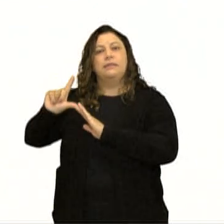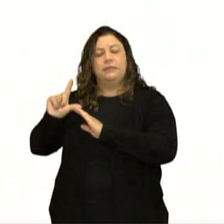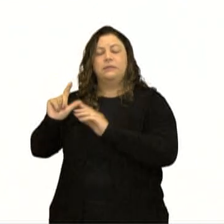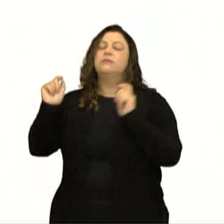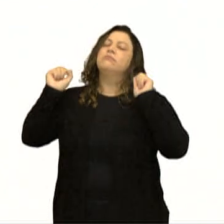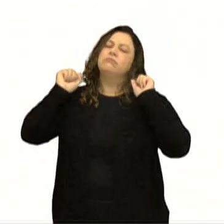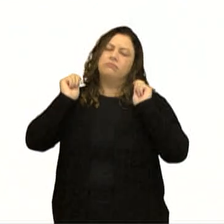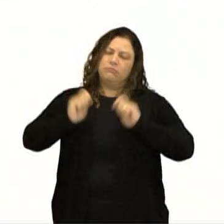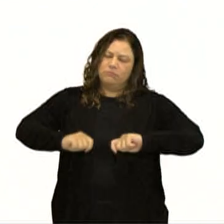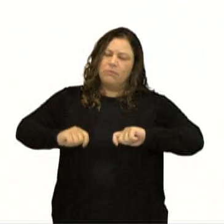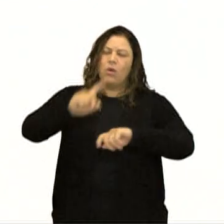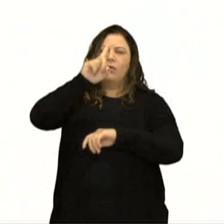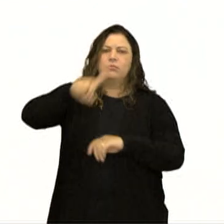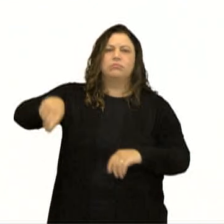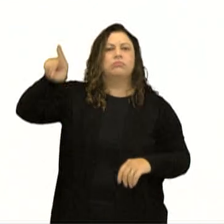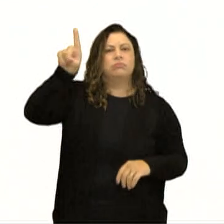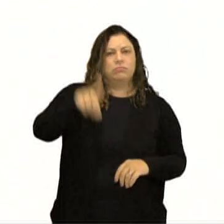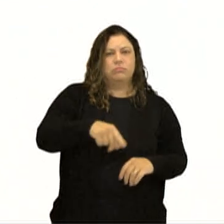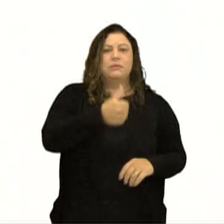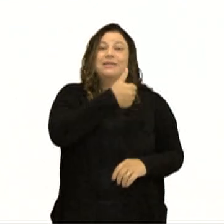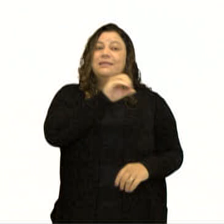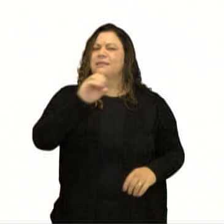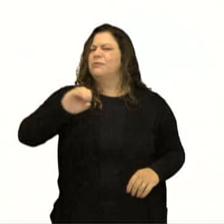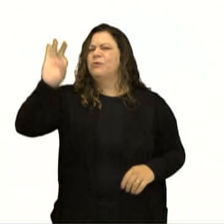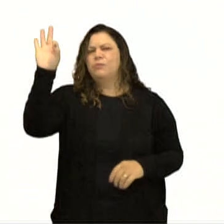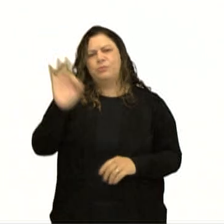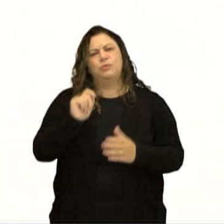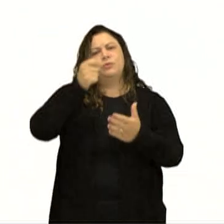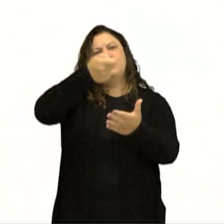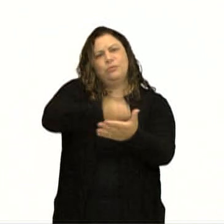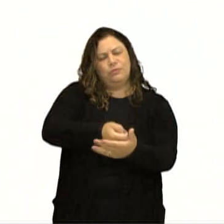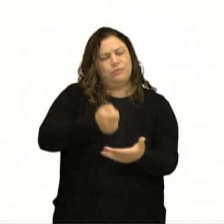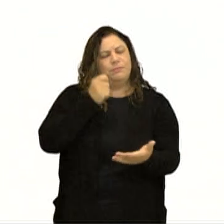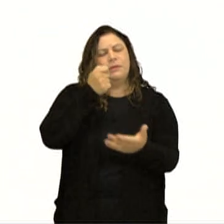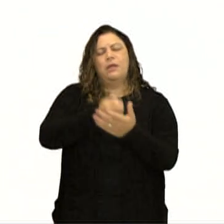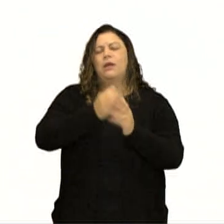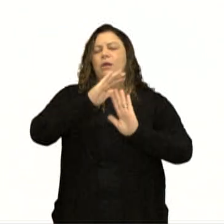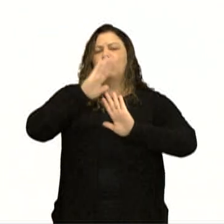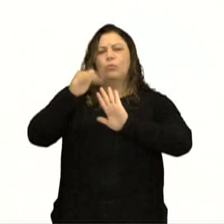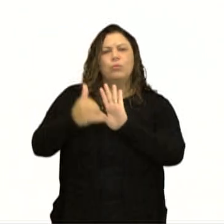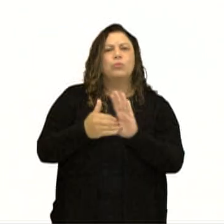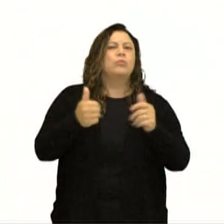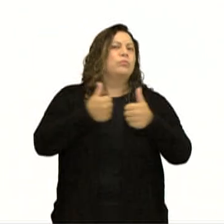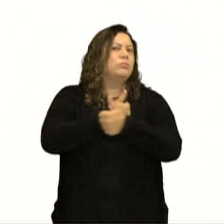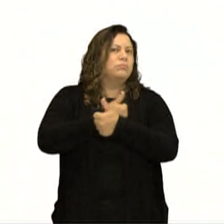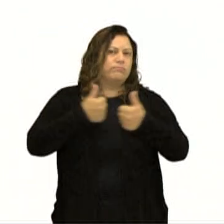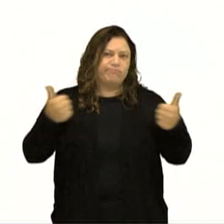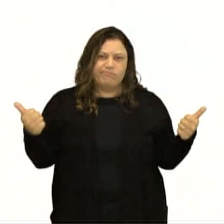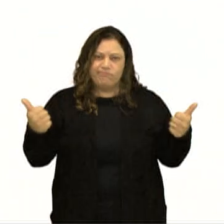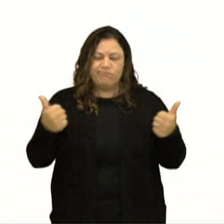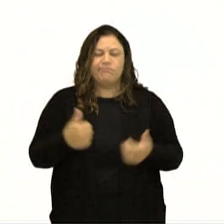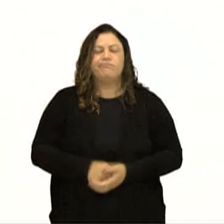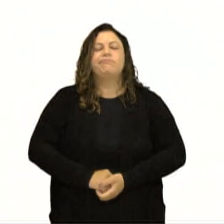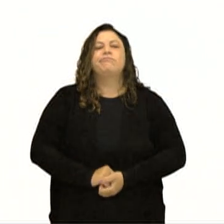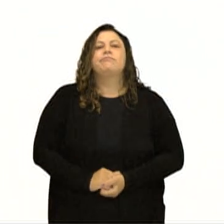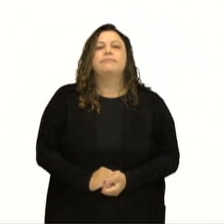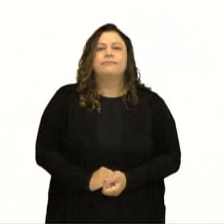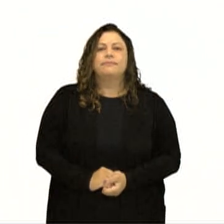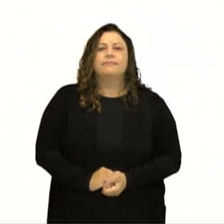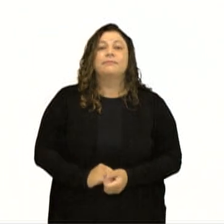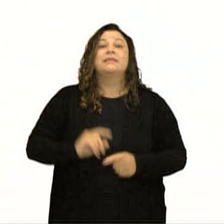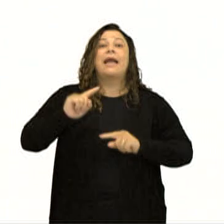E 100% você vai receber tudo que você pagou, se você pagou alguma coisa, 100% cancelado.